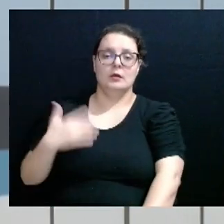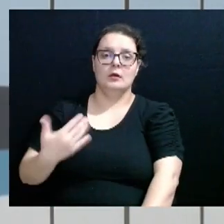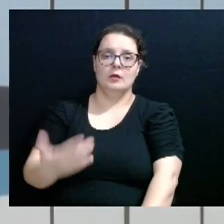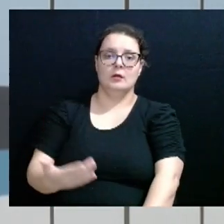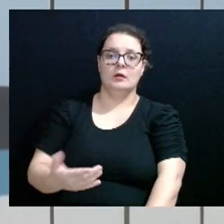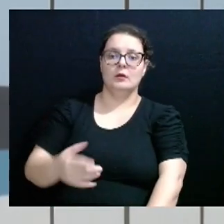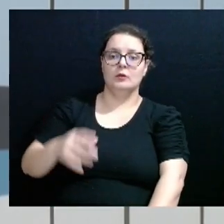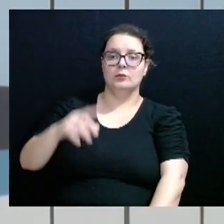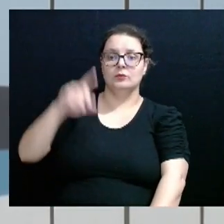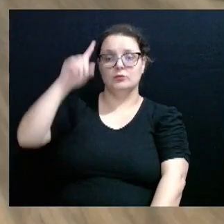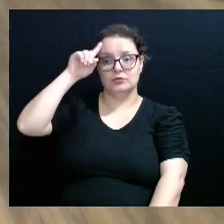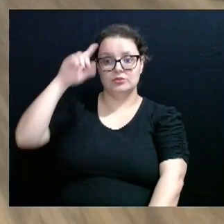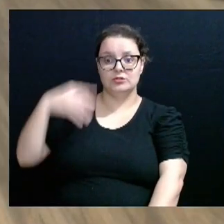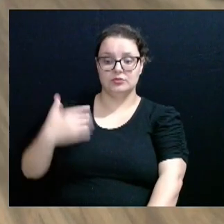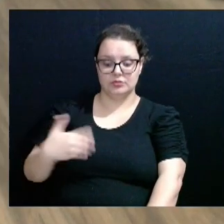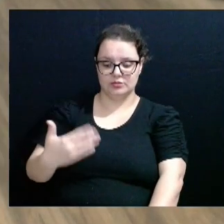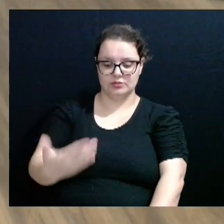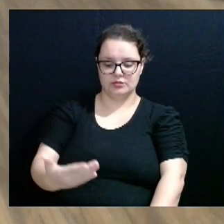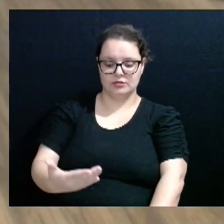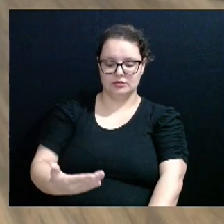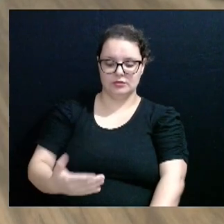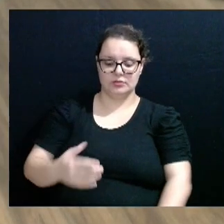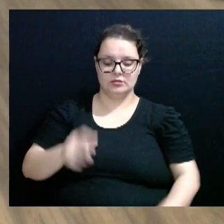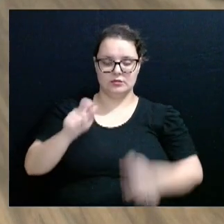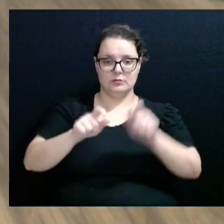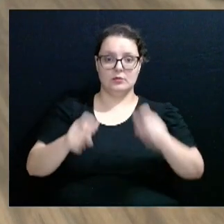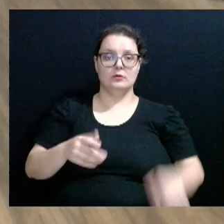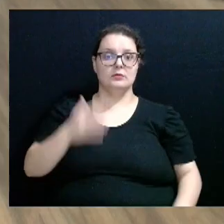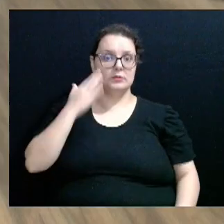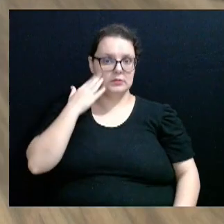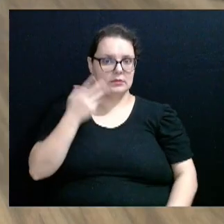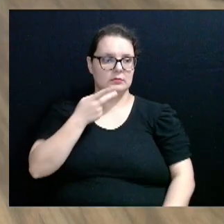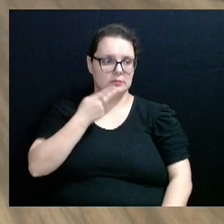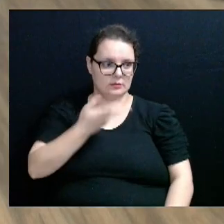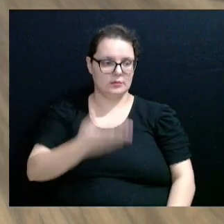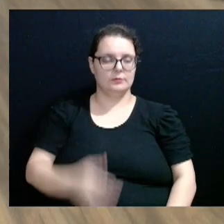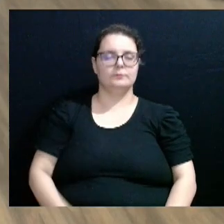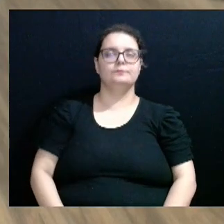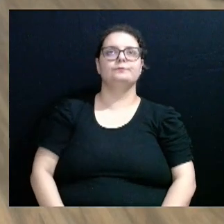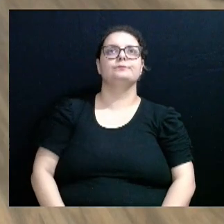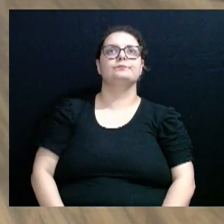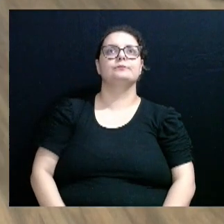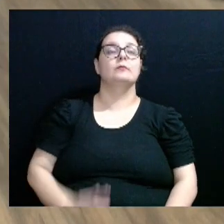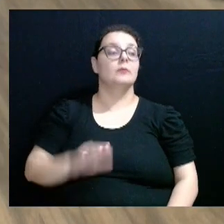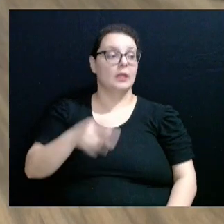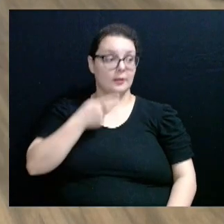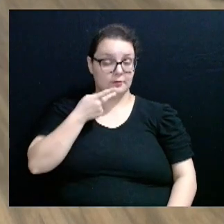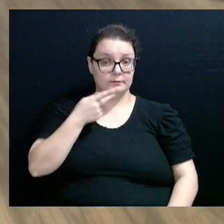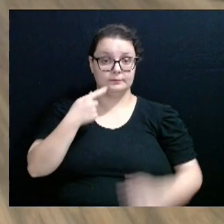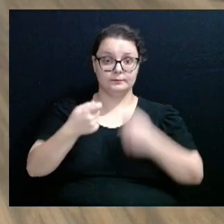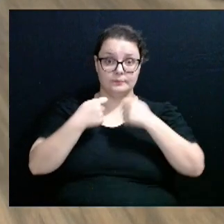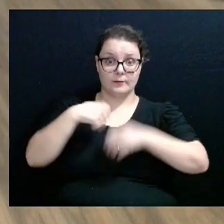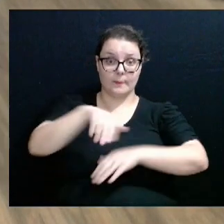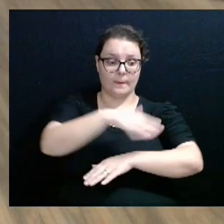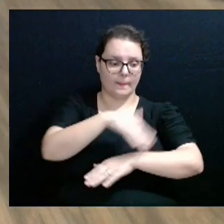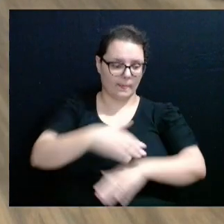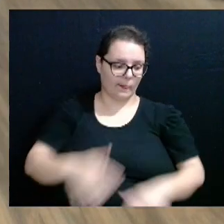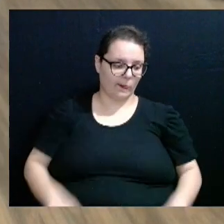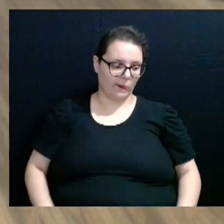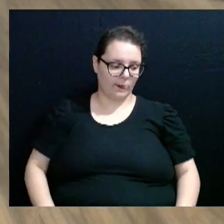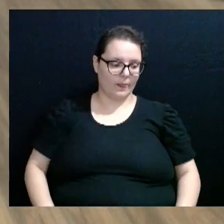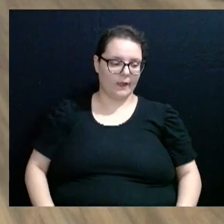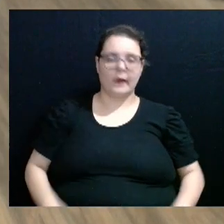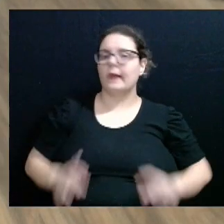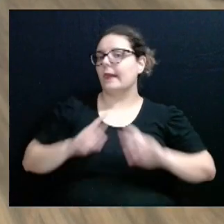pessoas. Você sabe que você tocou num ponto muito interessante, né? Quando a gente fala da reportagem de rua, é completamente diferente